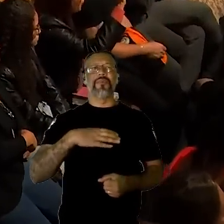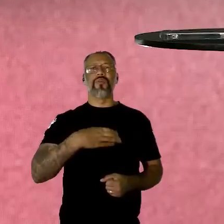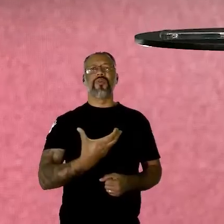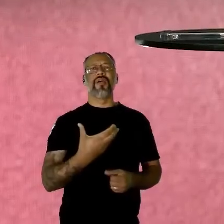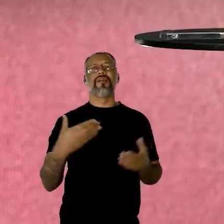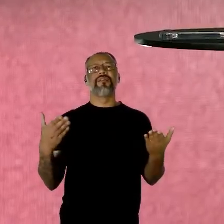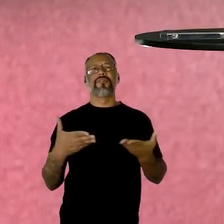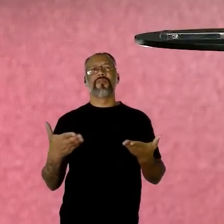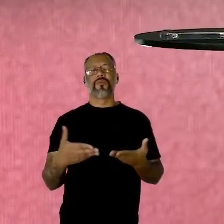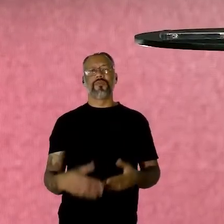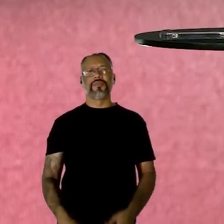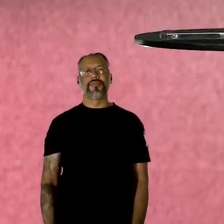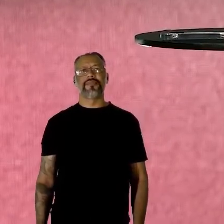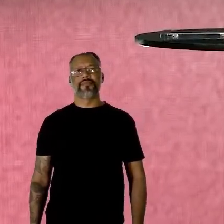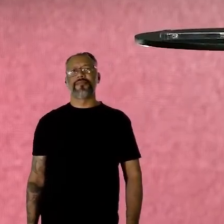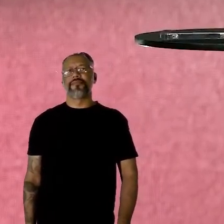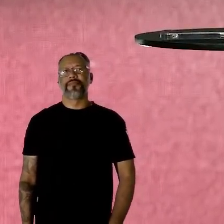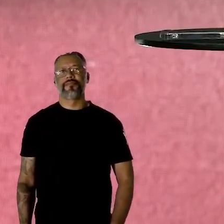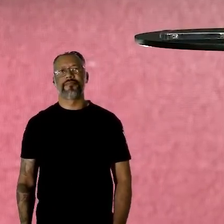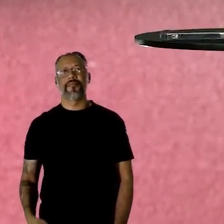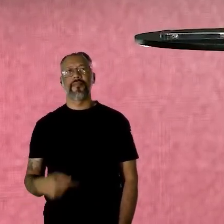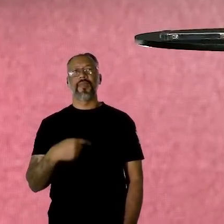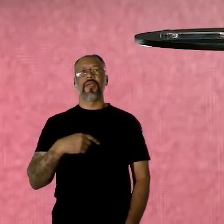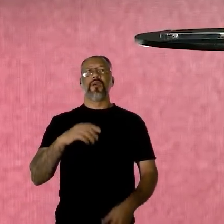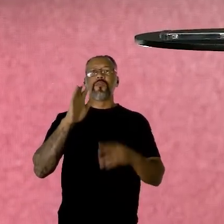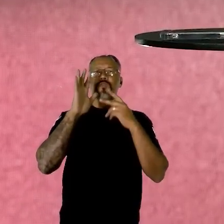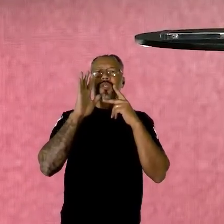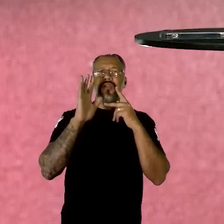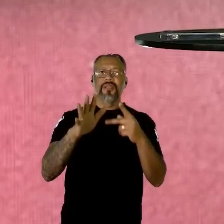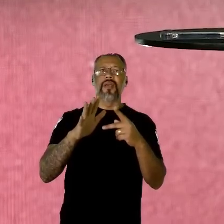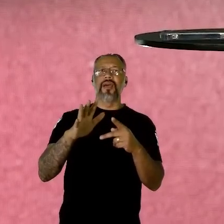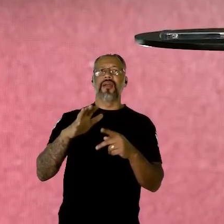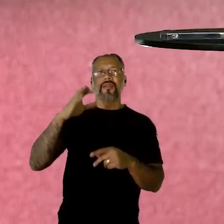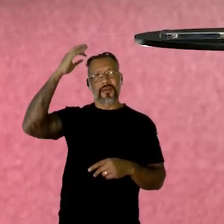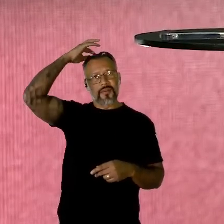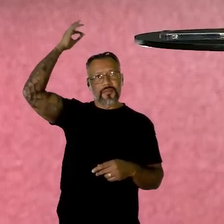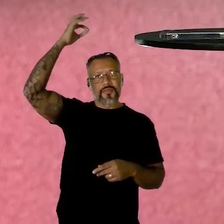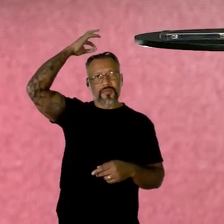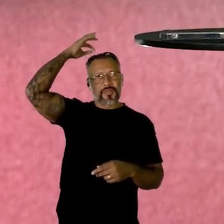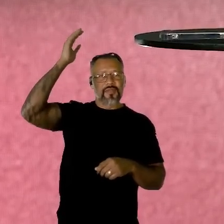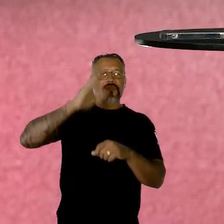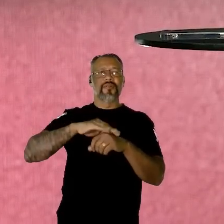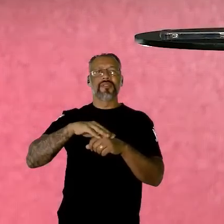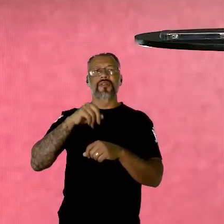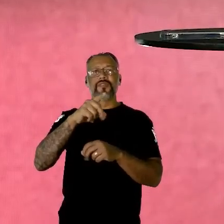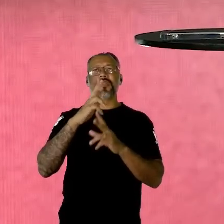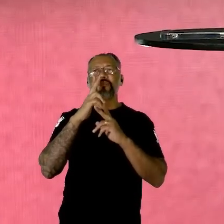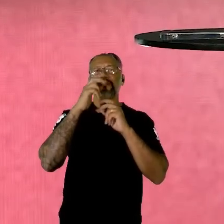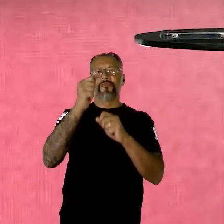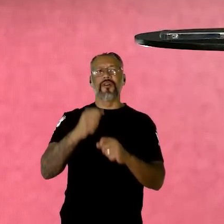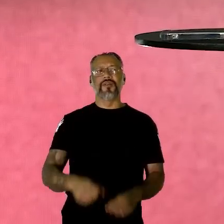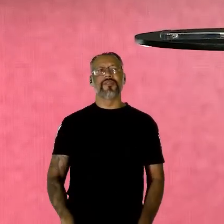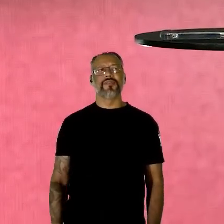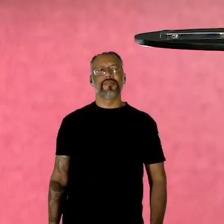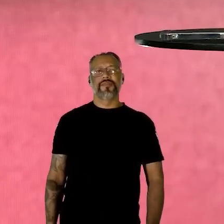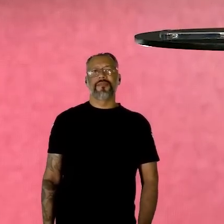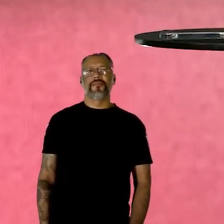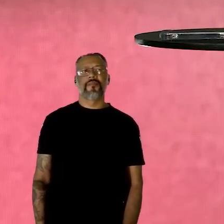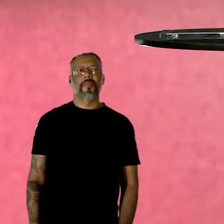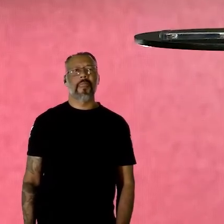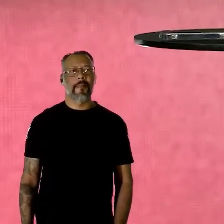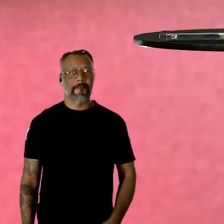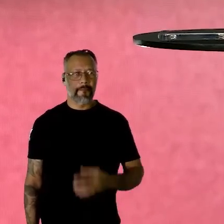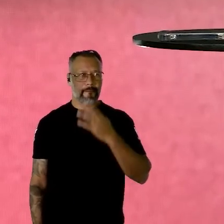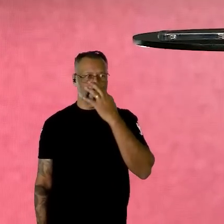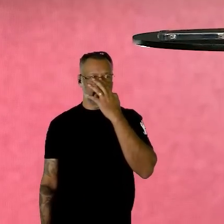declaro que o Espírito Santo vai te fazer mais forte atos 11:24 ele era um homem